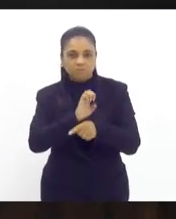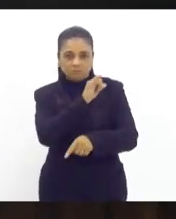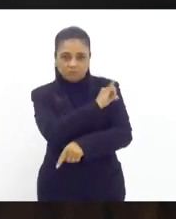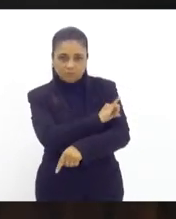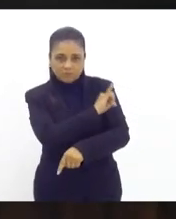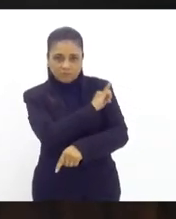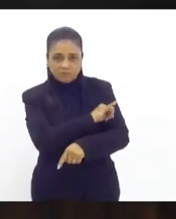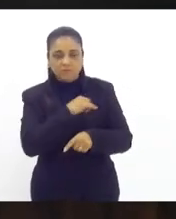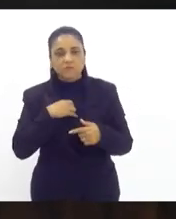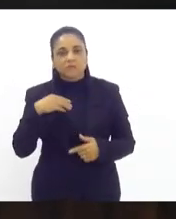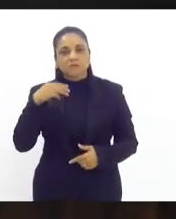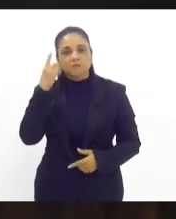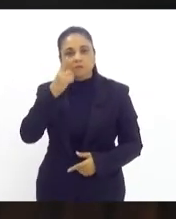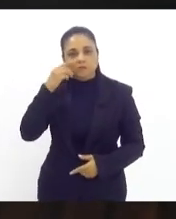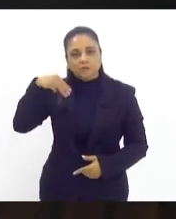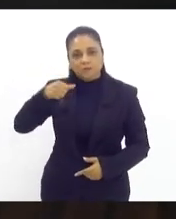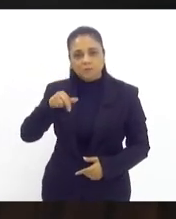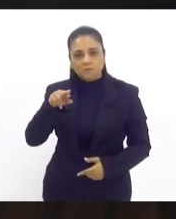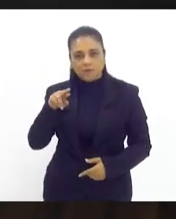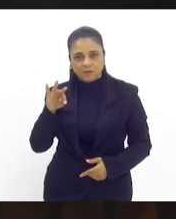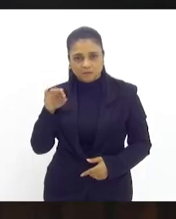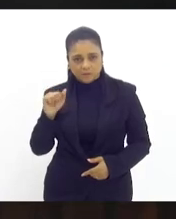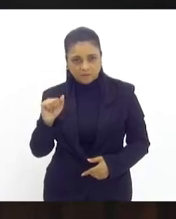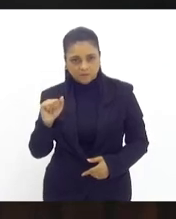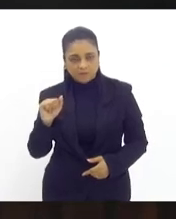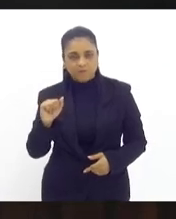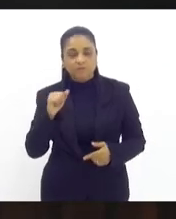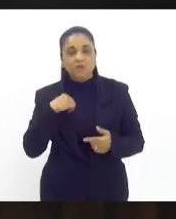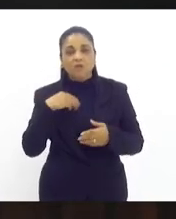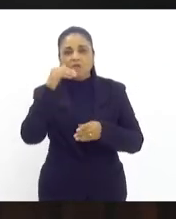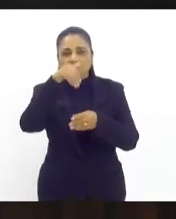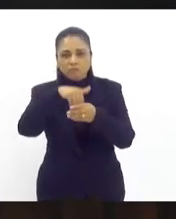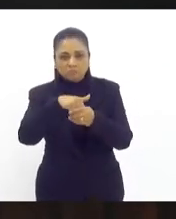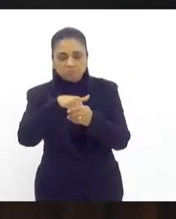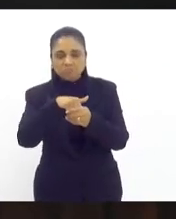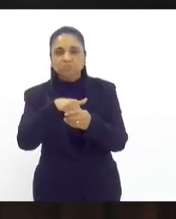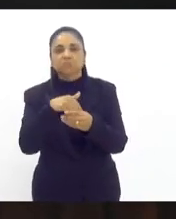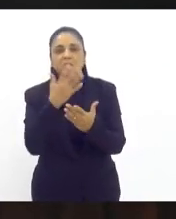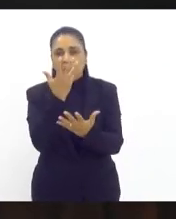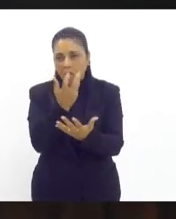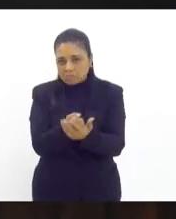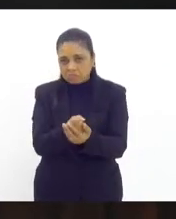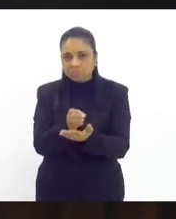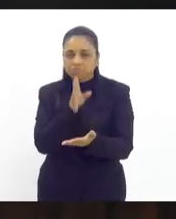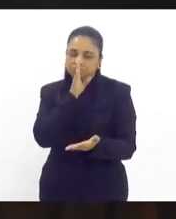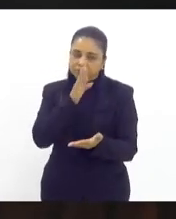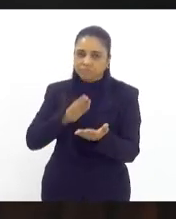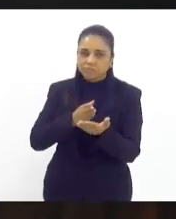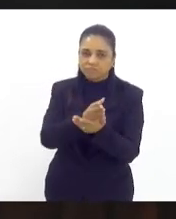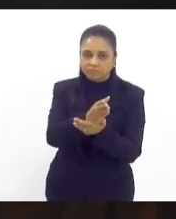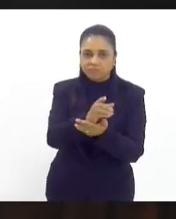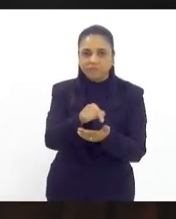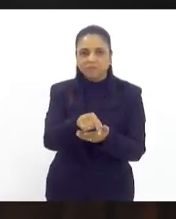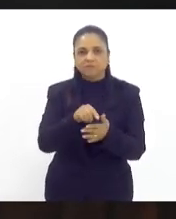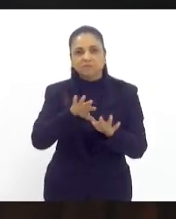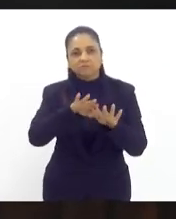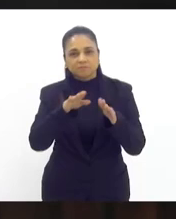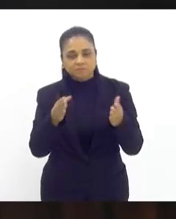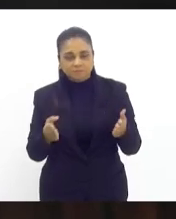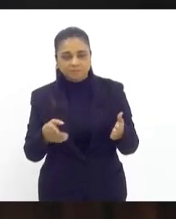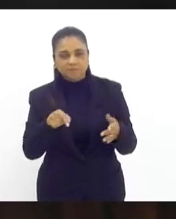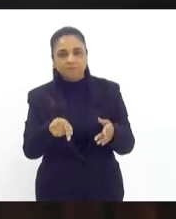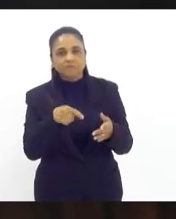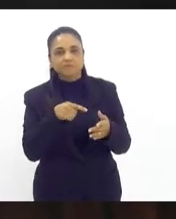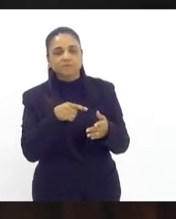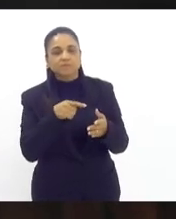deputada Marta Rocha em votação pelo menos como estão aprovado a sobre